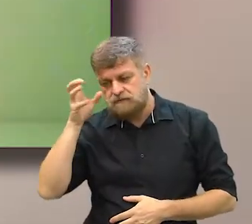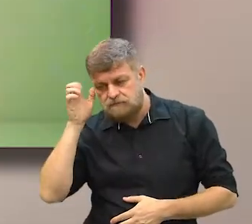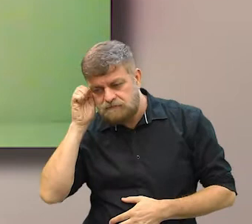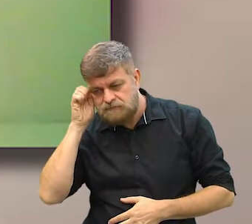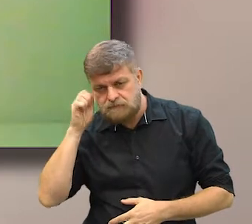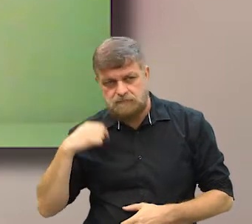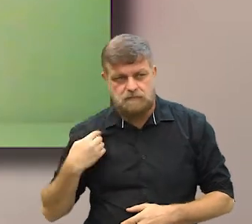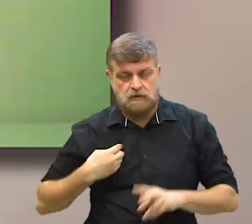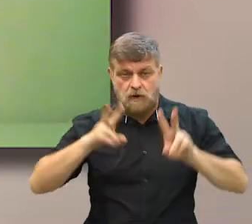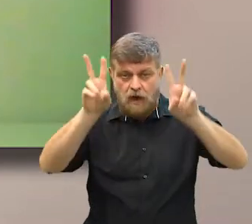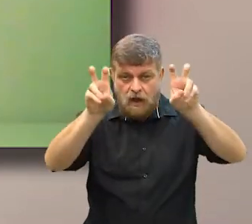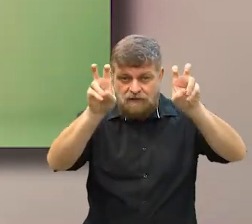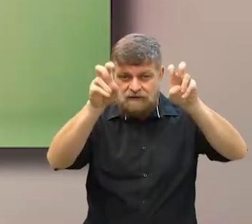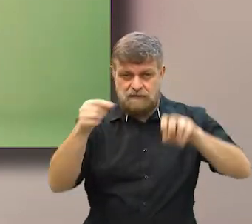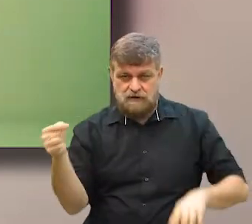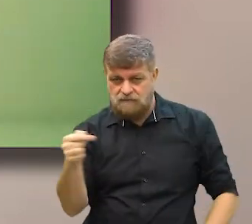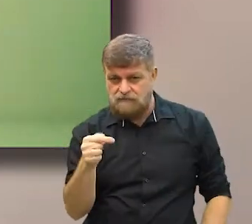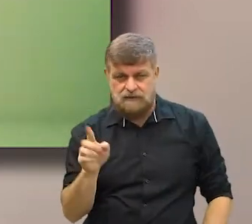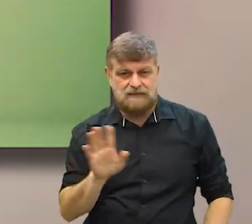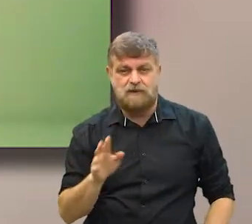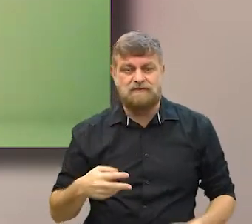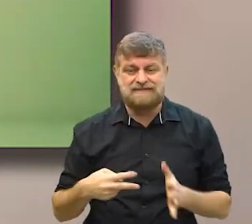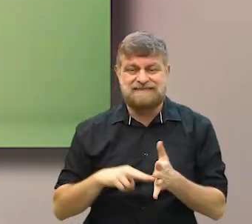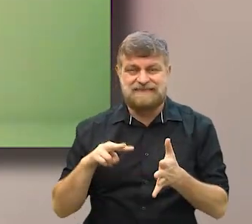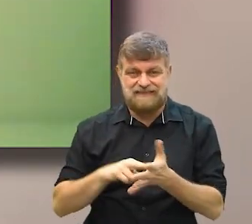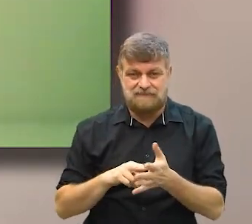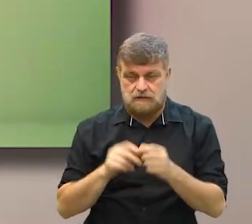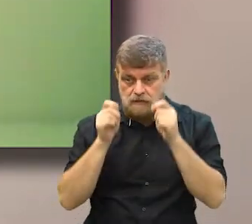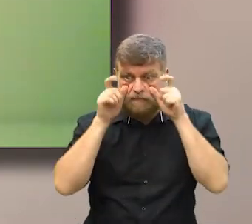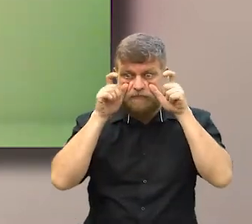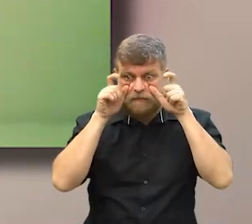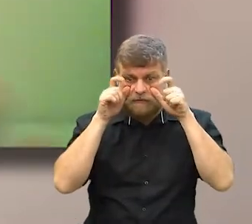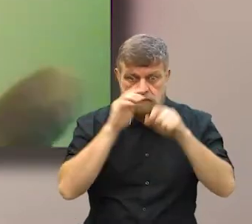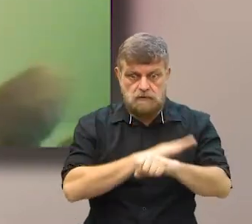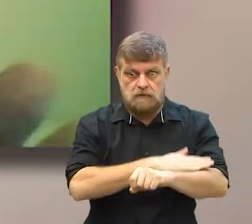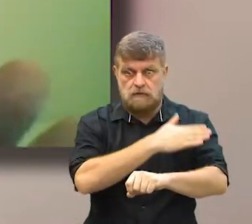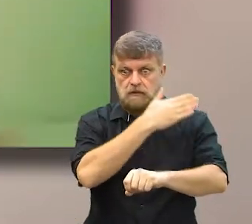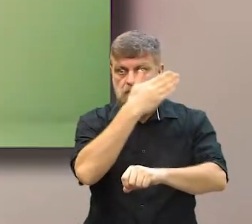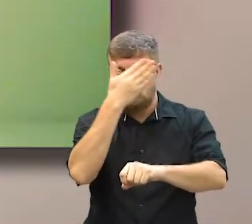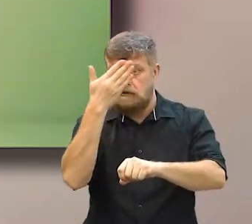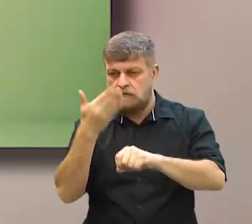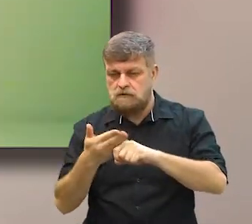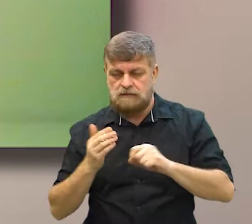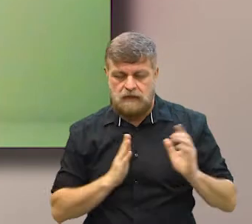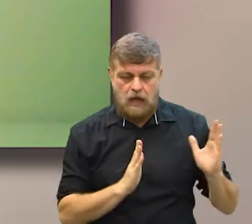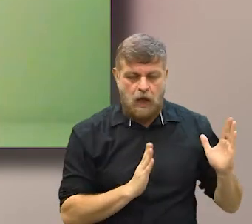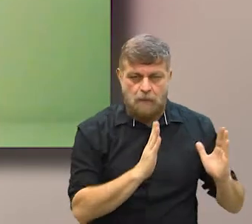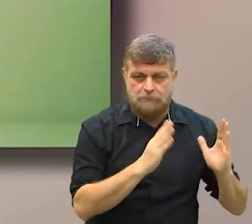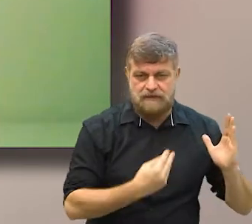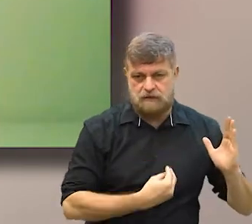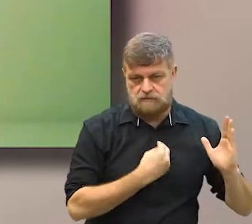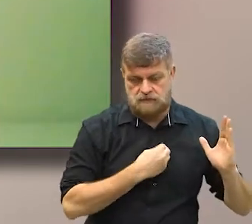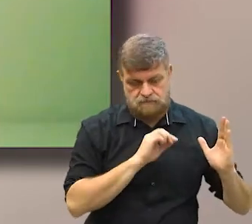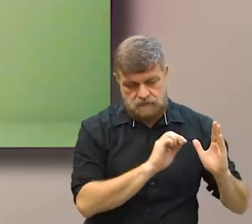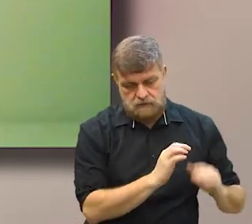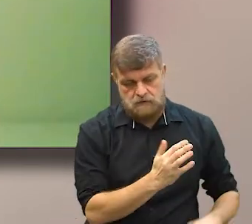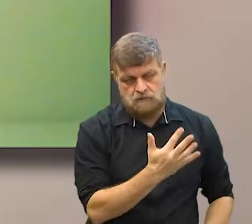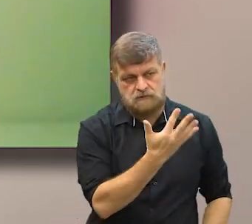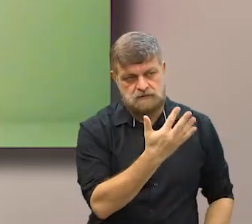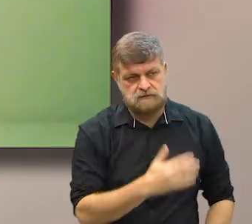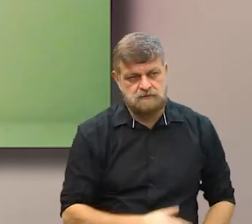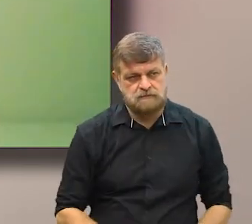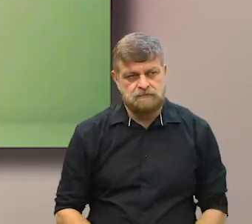Nós estamos abordando aí dificuldade para dormir, mas isso necessariamente não é um insônia. Isso pode acontecer durante um tempo curto.